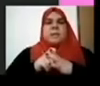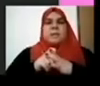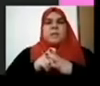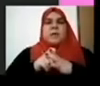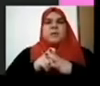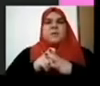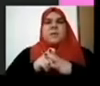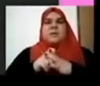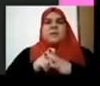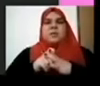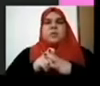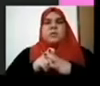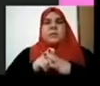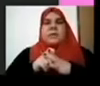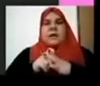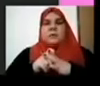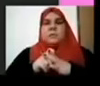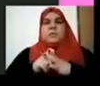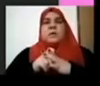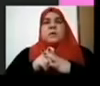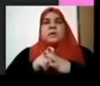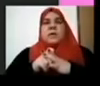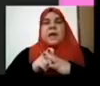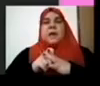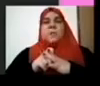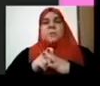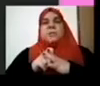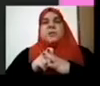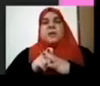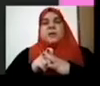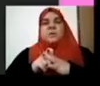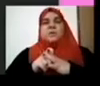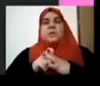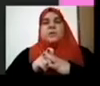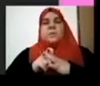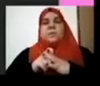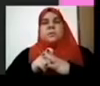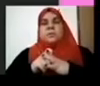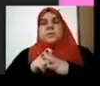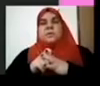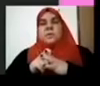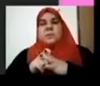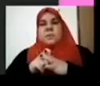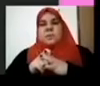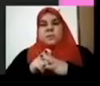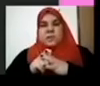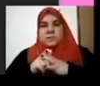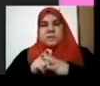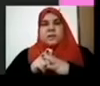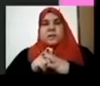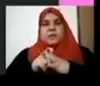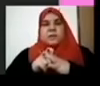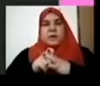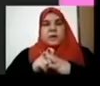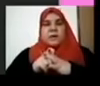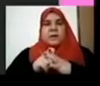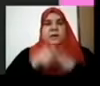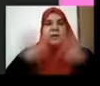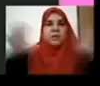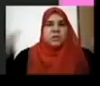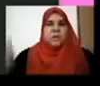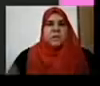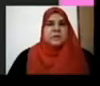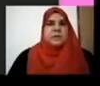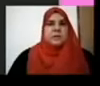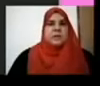também aprendeu a diferença de dois quadrados, que resulta no produto da soma pela diferença. Então aí